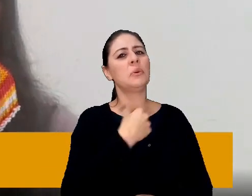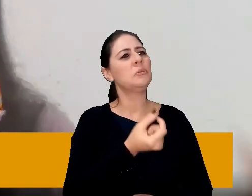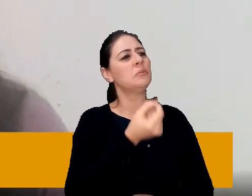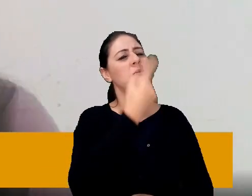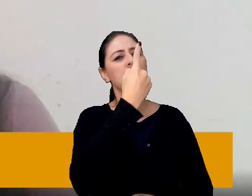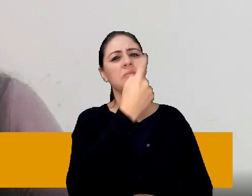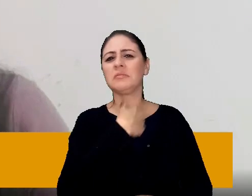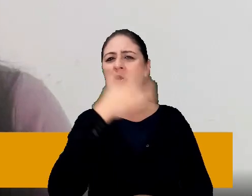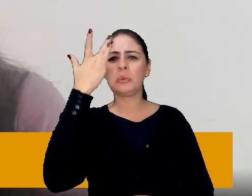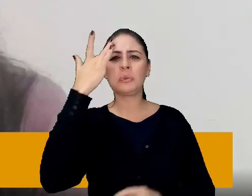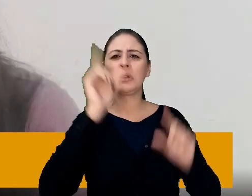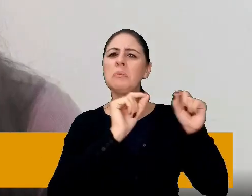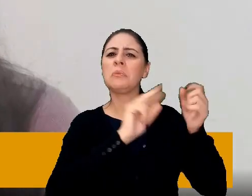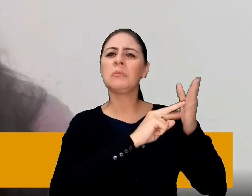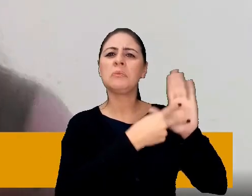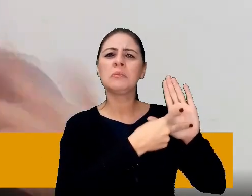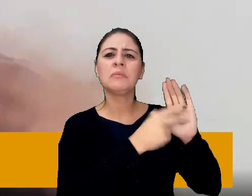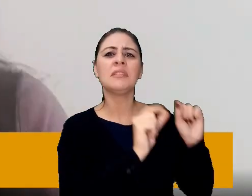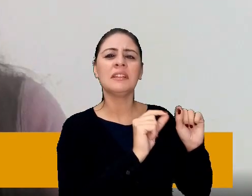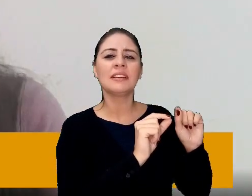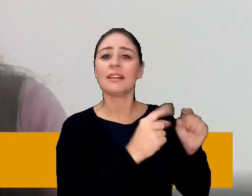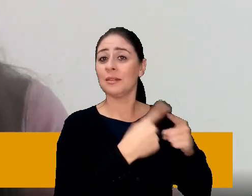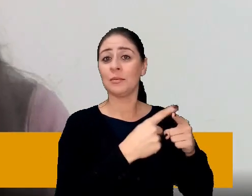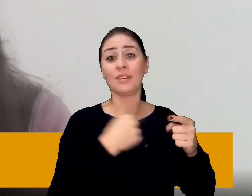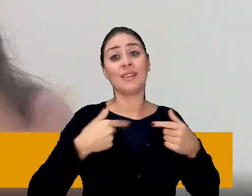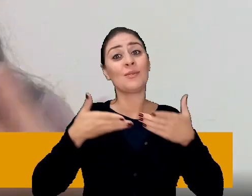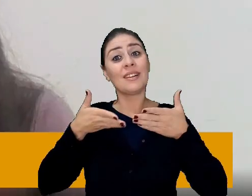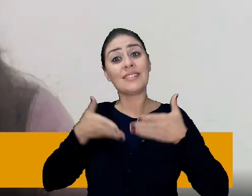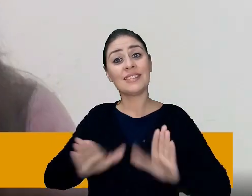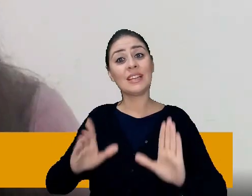Aquele coxo. Porque eu nasci num lugar que